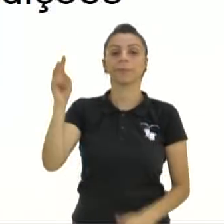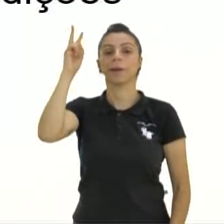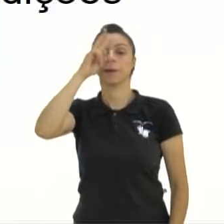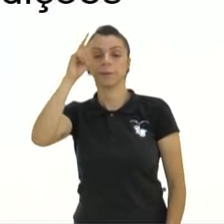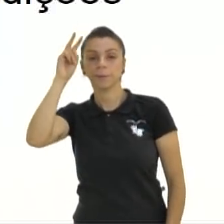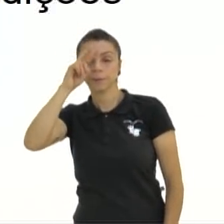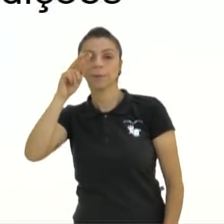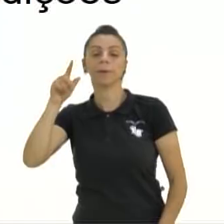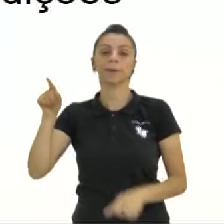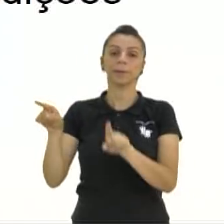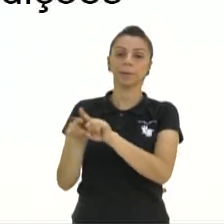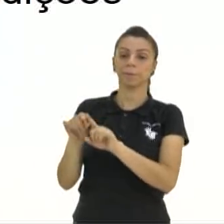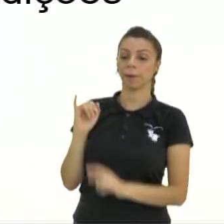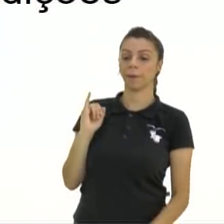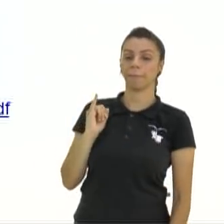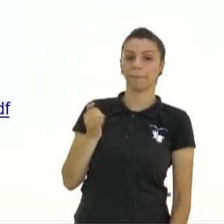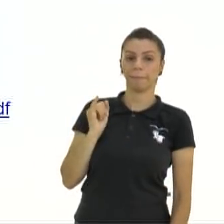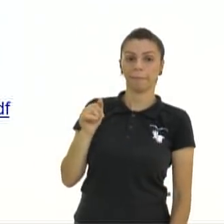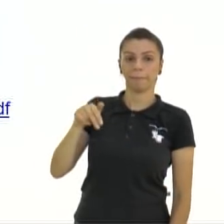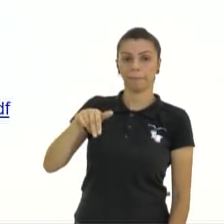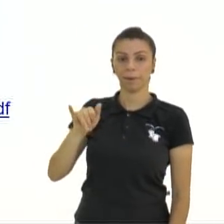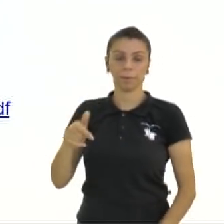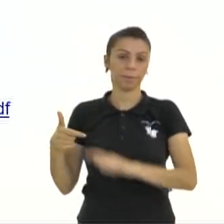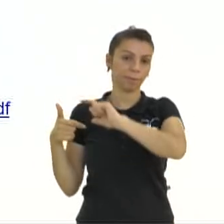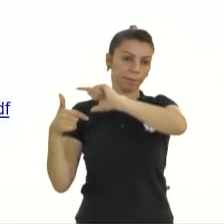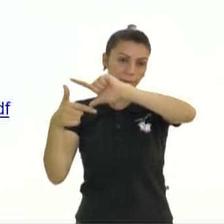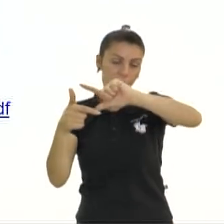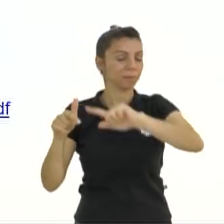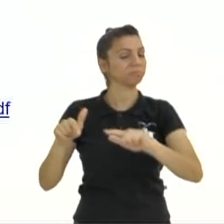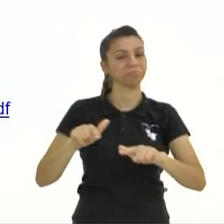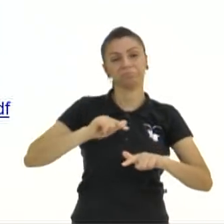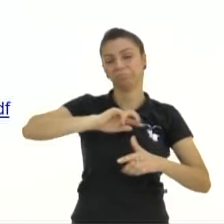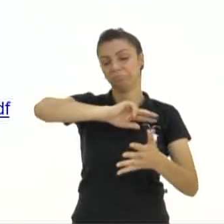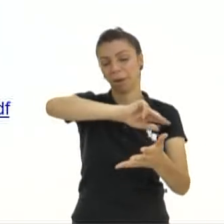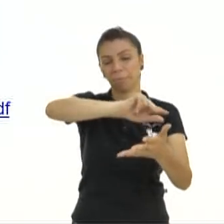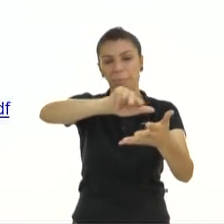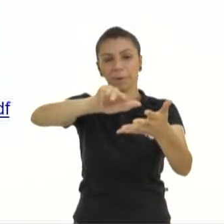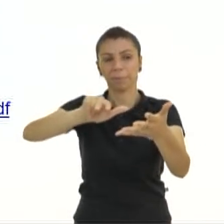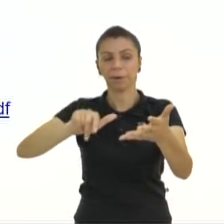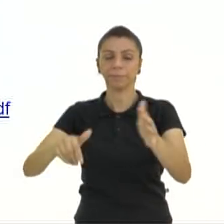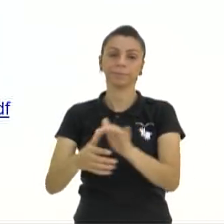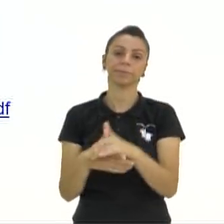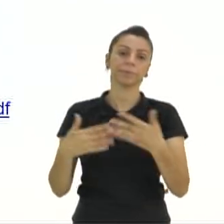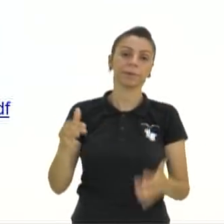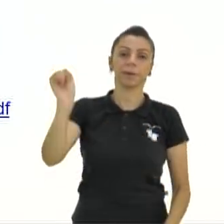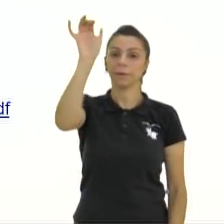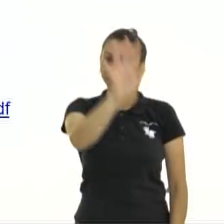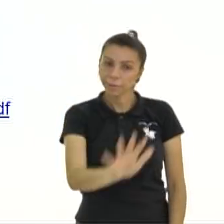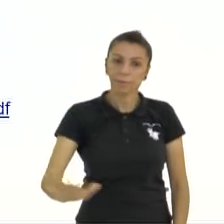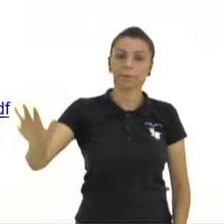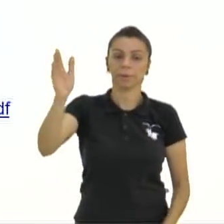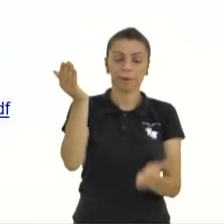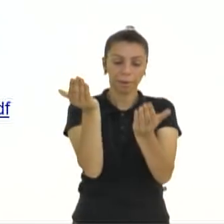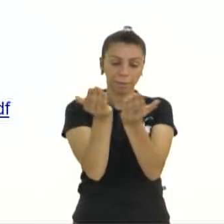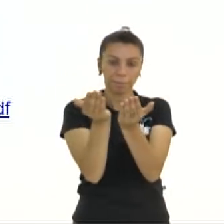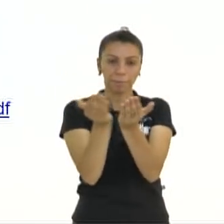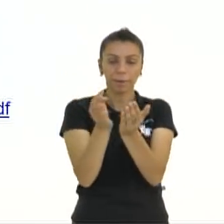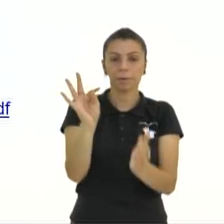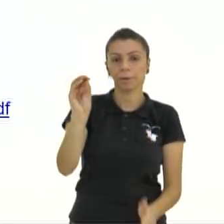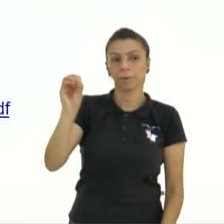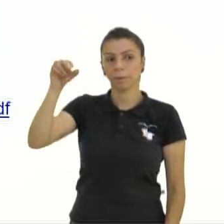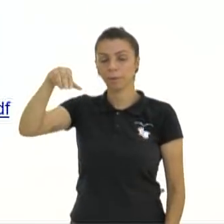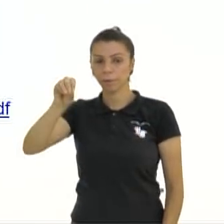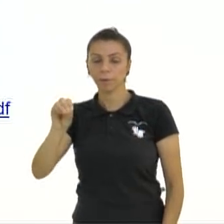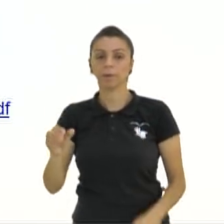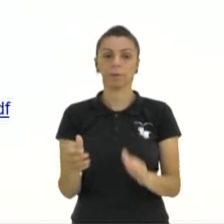mitos das tradições, entre outros. Aqui nós temos então algumas imagens. A Bíblia, o Torá, o livro